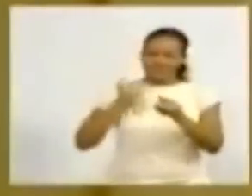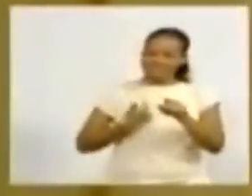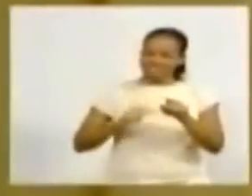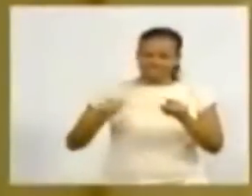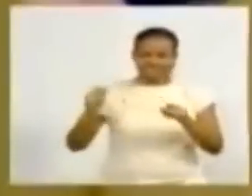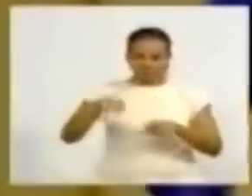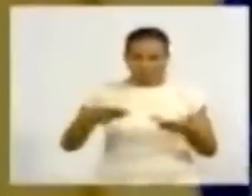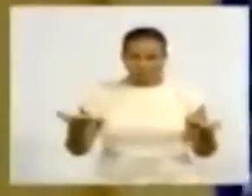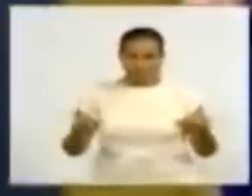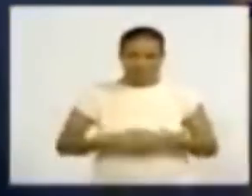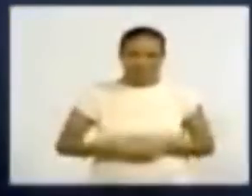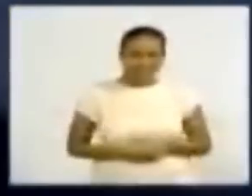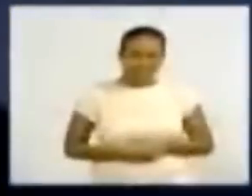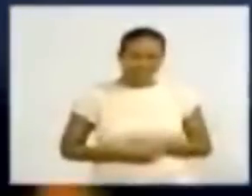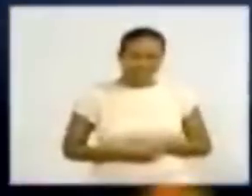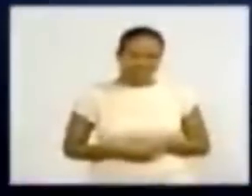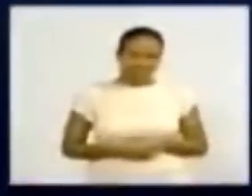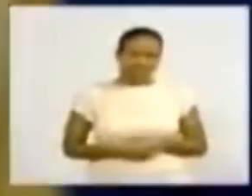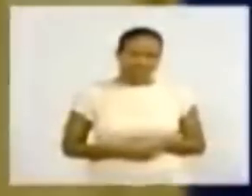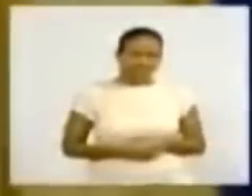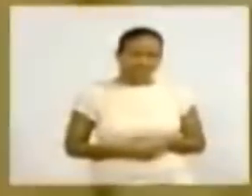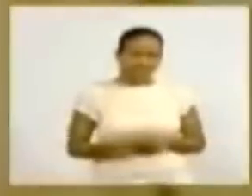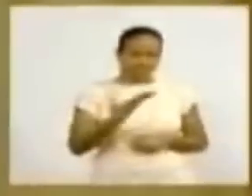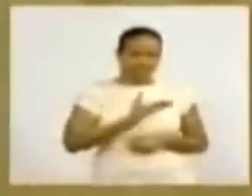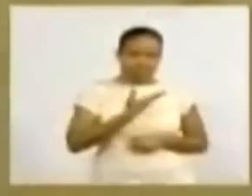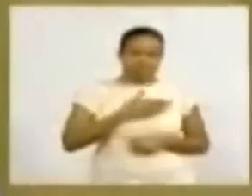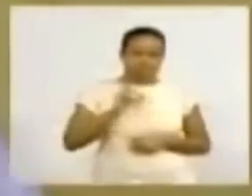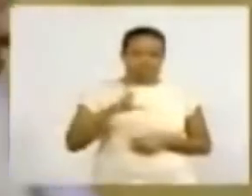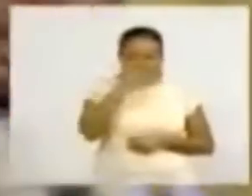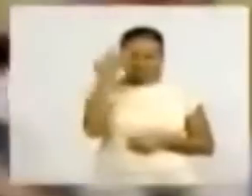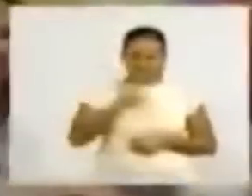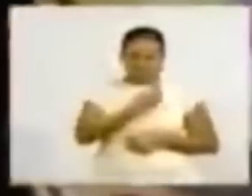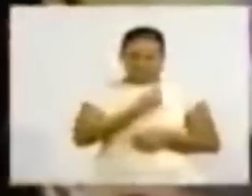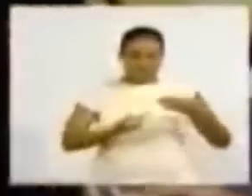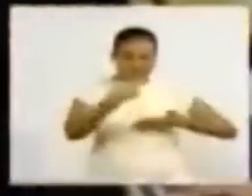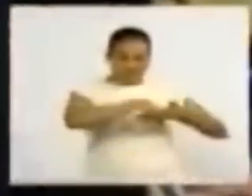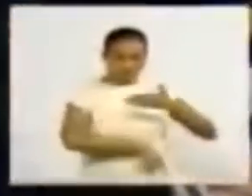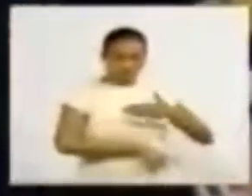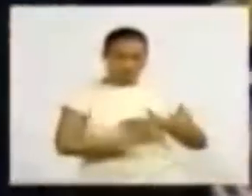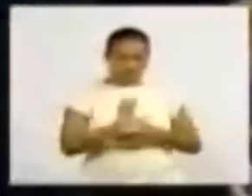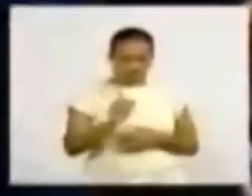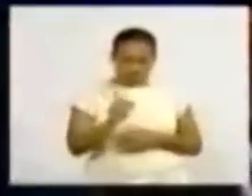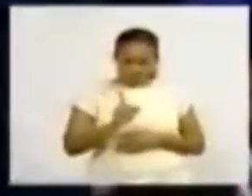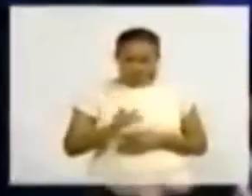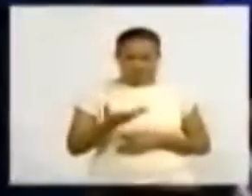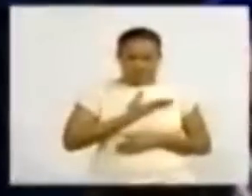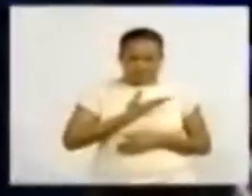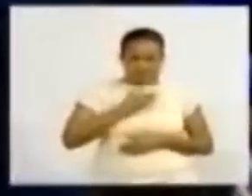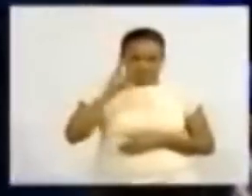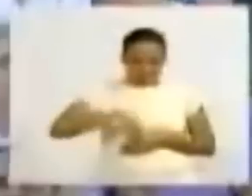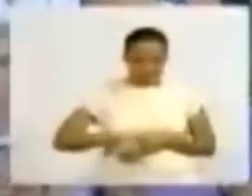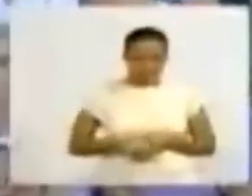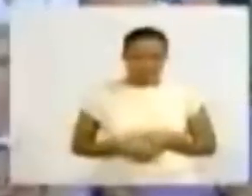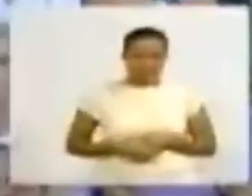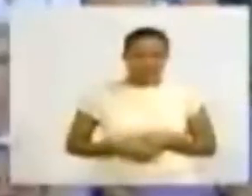você, não é? E amigo não é só aquele que entrou na nossa vida, não. Amigo é aquele que lhe deu